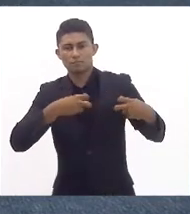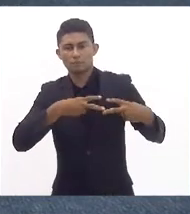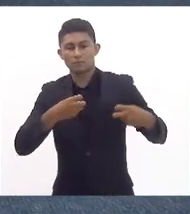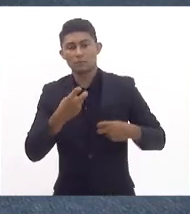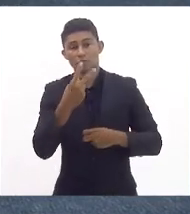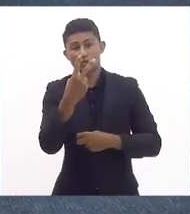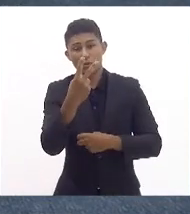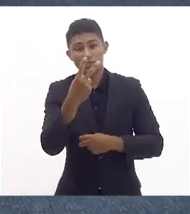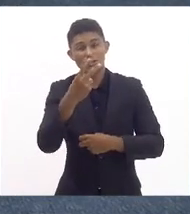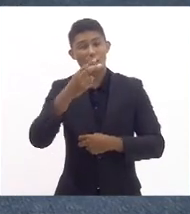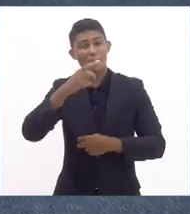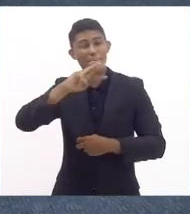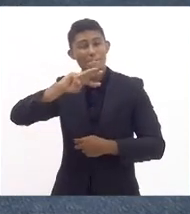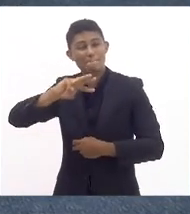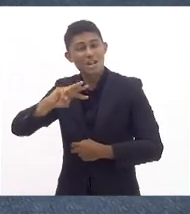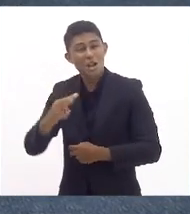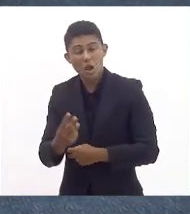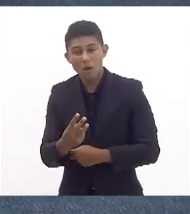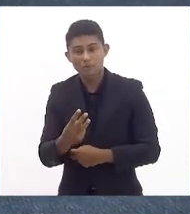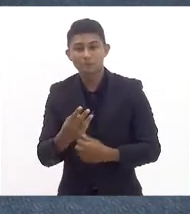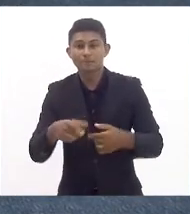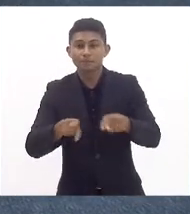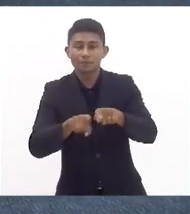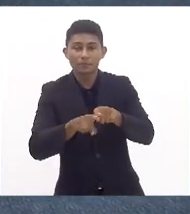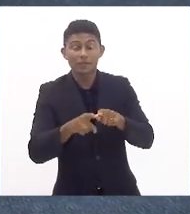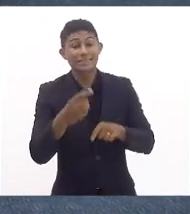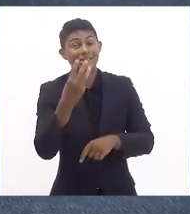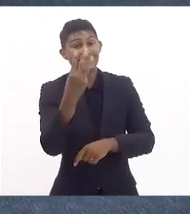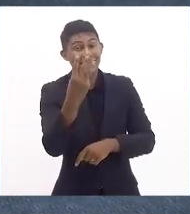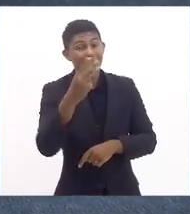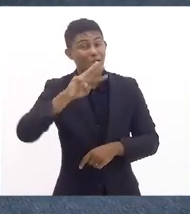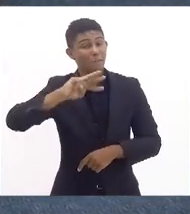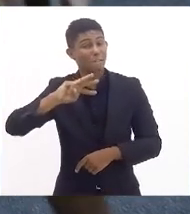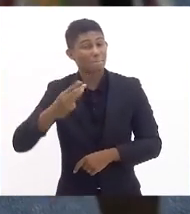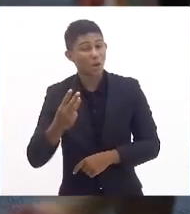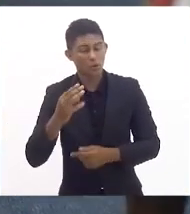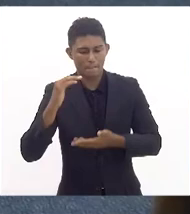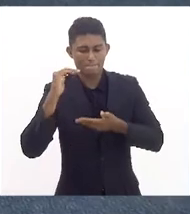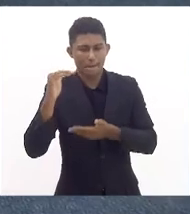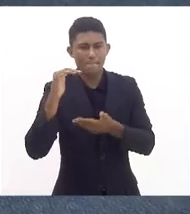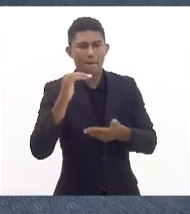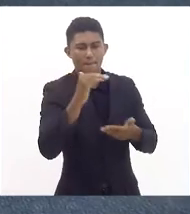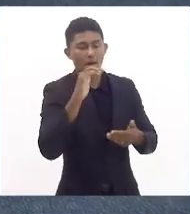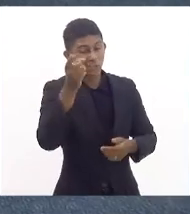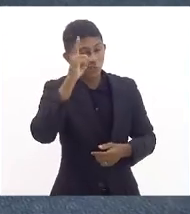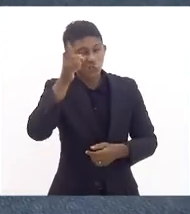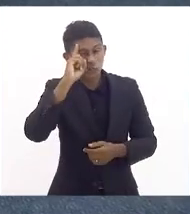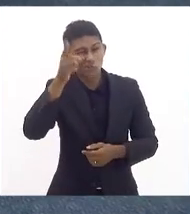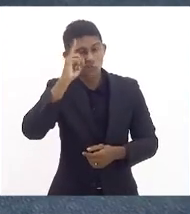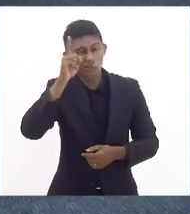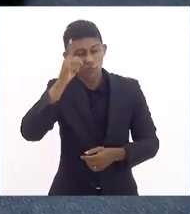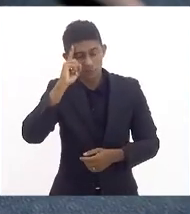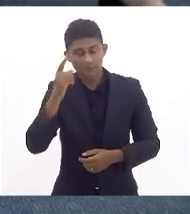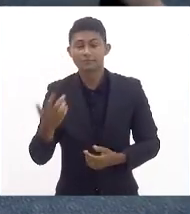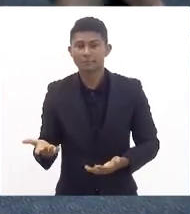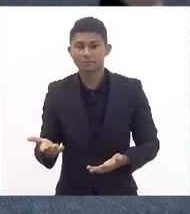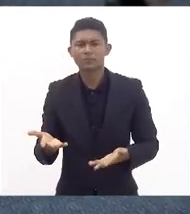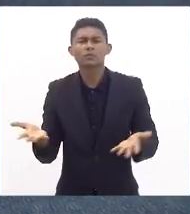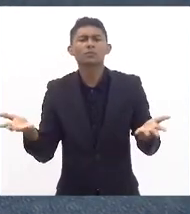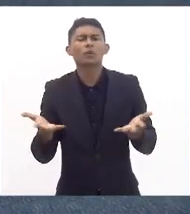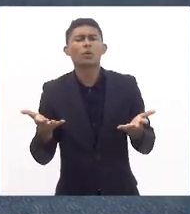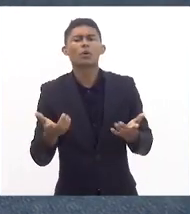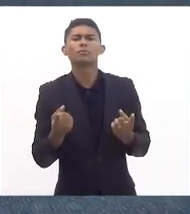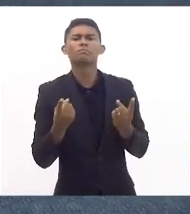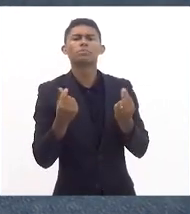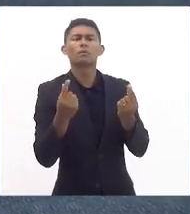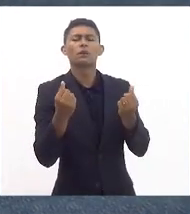dia, responsável por 3 milhões e 500 mil barris dia, Petrobras. Custa hoje no pré-sal,